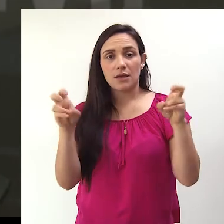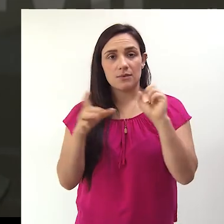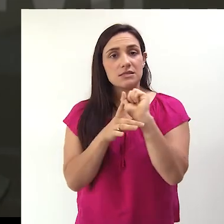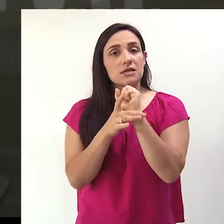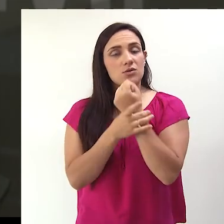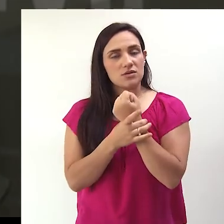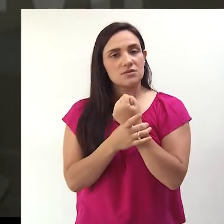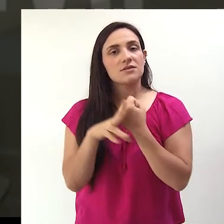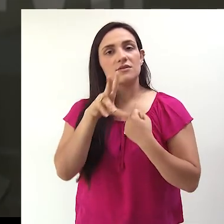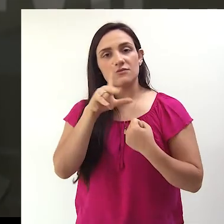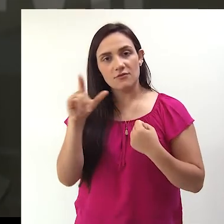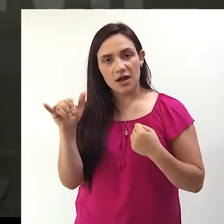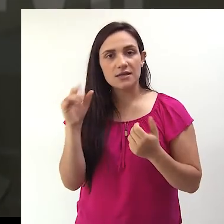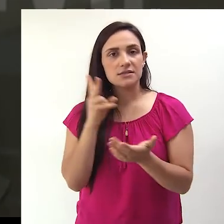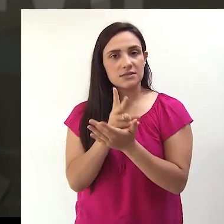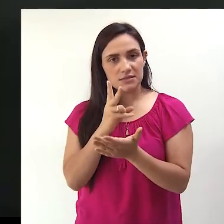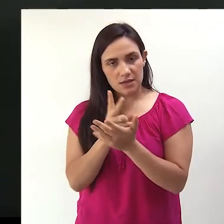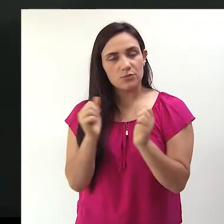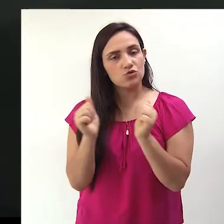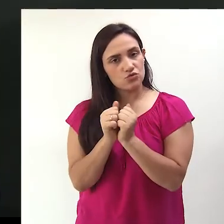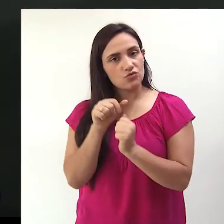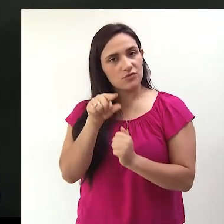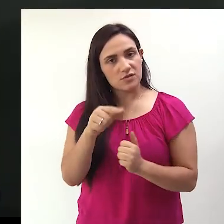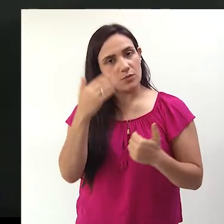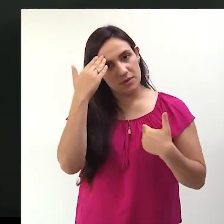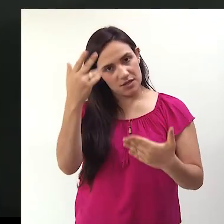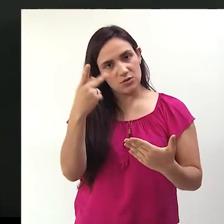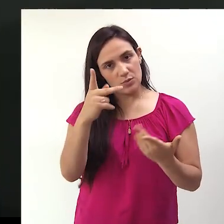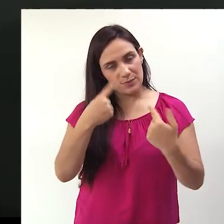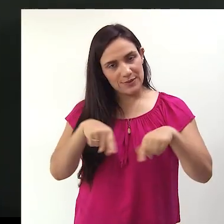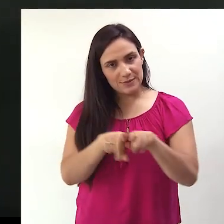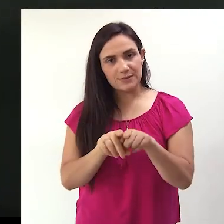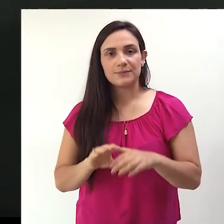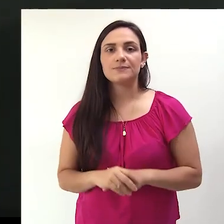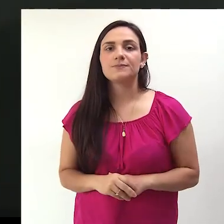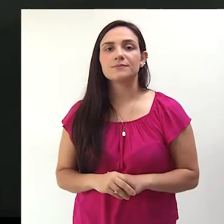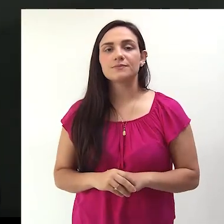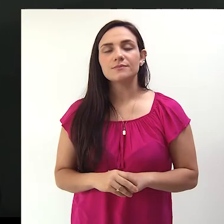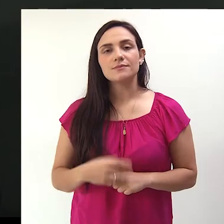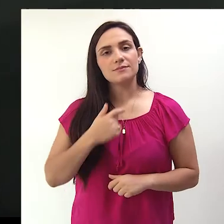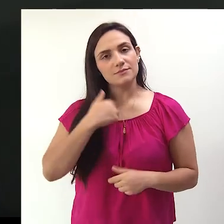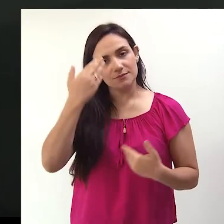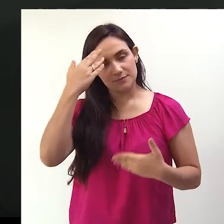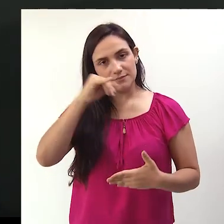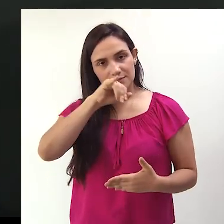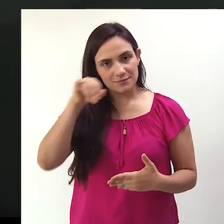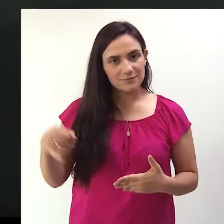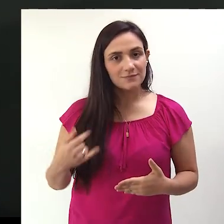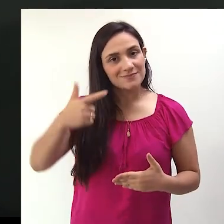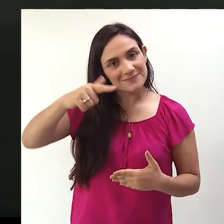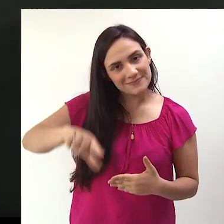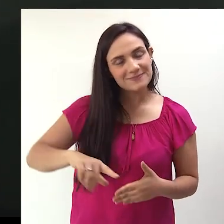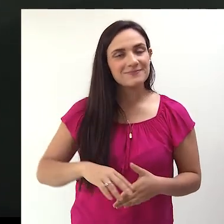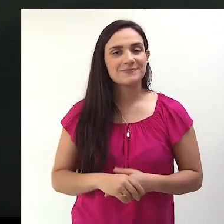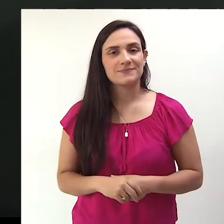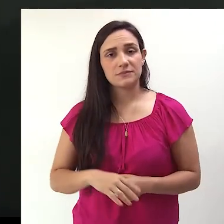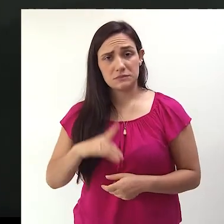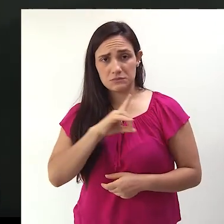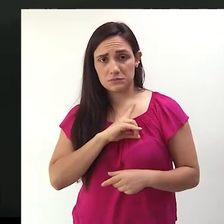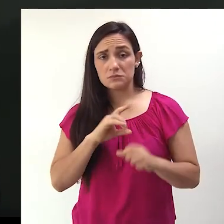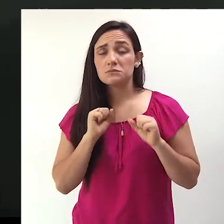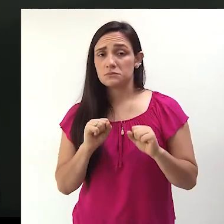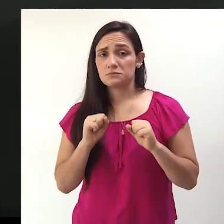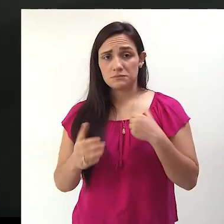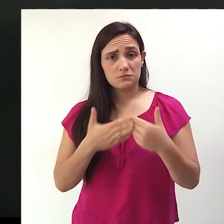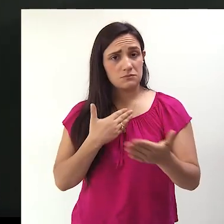Muito obrigada pela sua parceria aqui conosco. Obrigado, Lu, agradeço a oportunidade de estar aqui mais uma vez. Nossa delegacia está à disposição, é uma